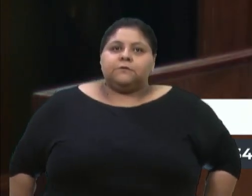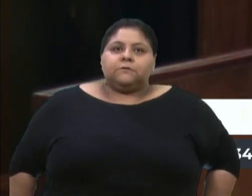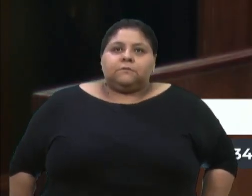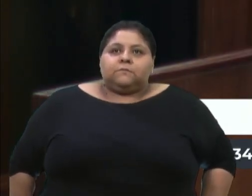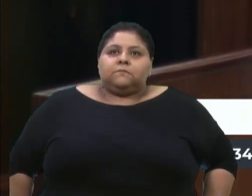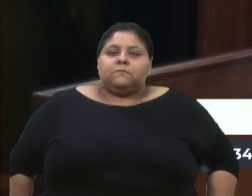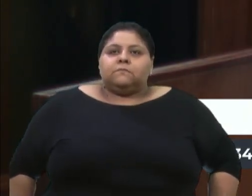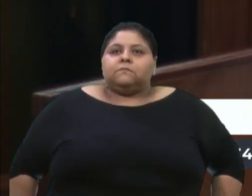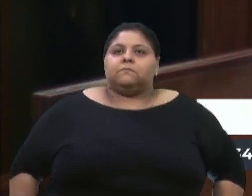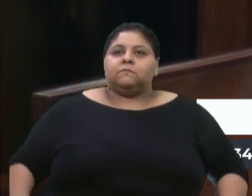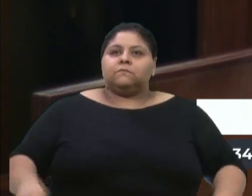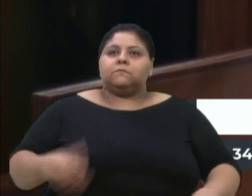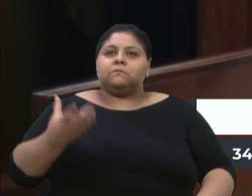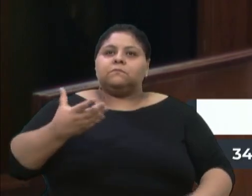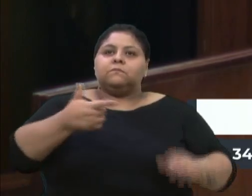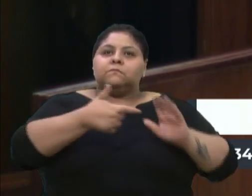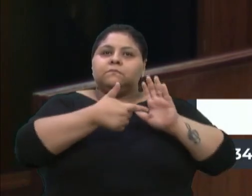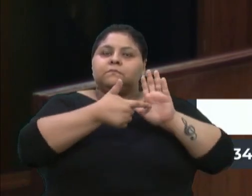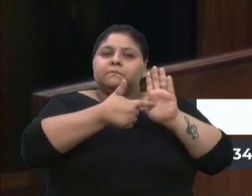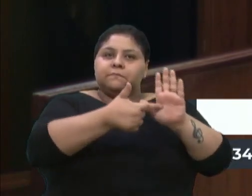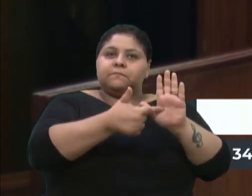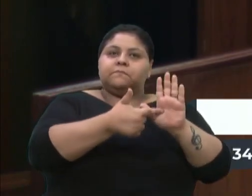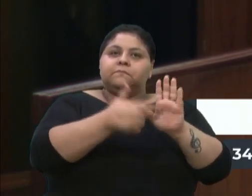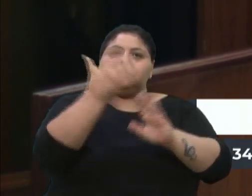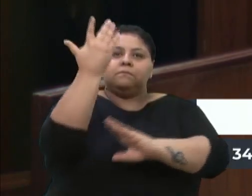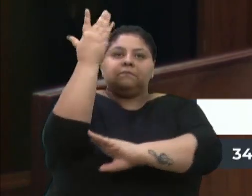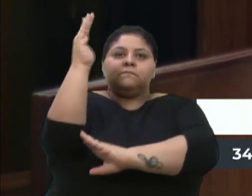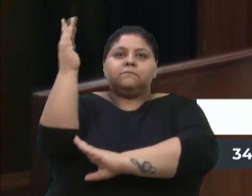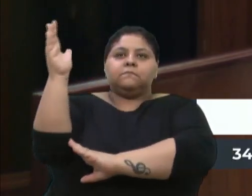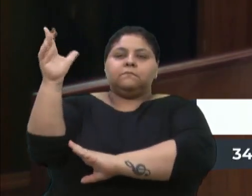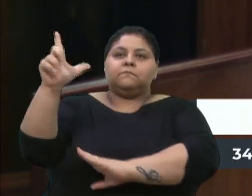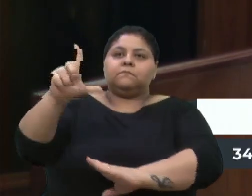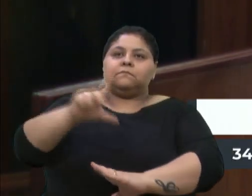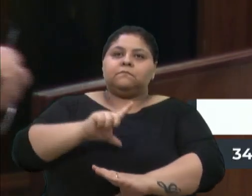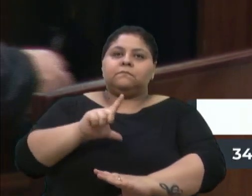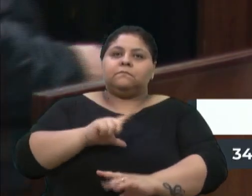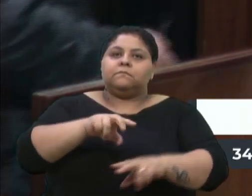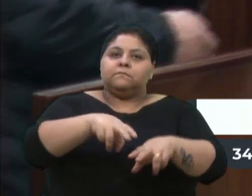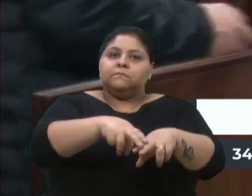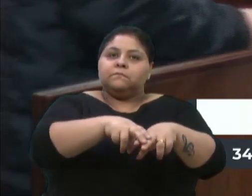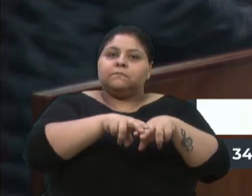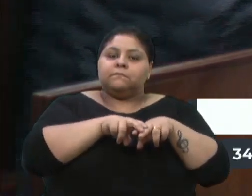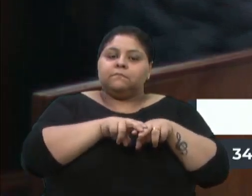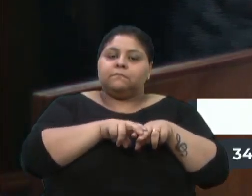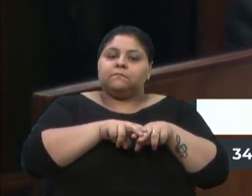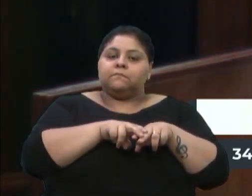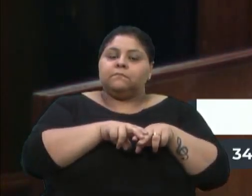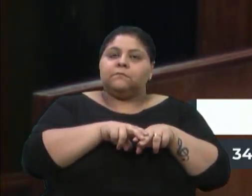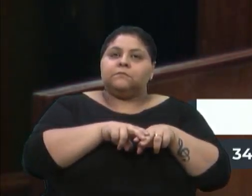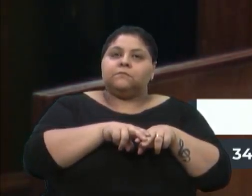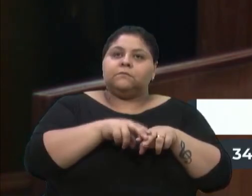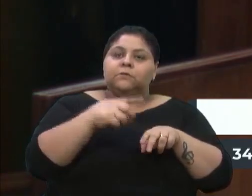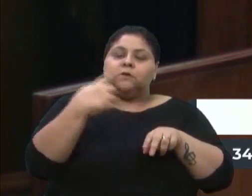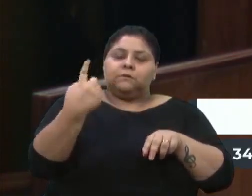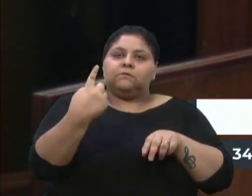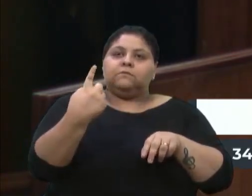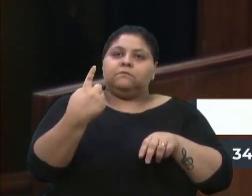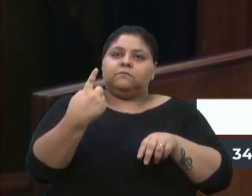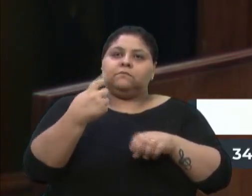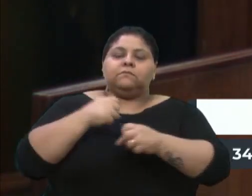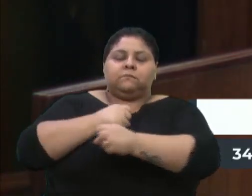Aí eu quero mostrar uma árvore que tem uma solicitação, um ano,